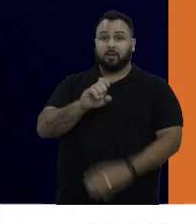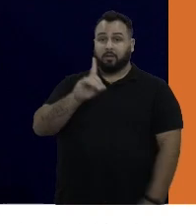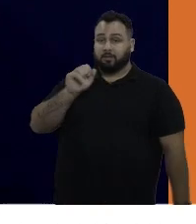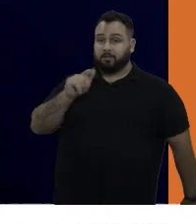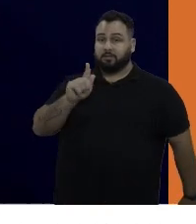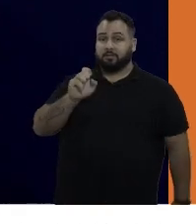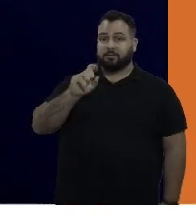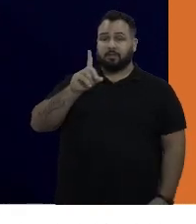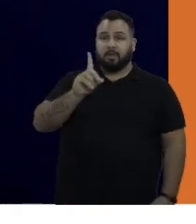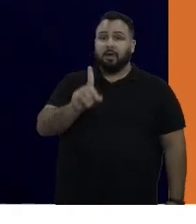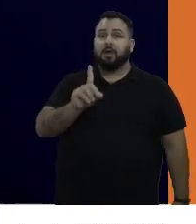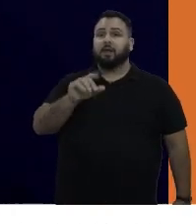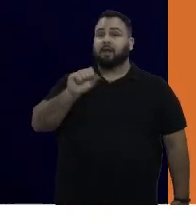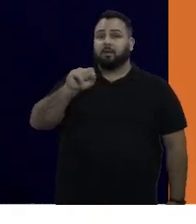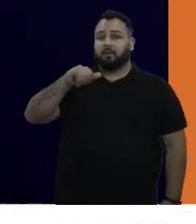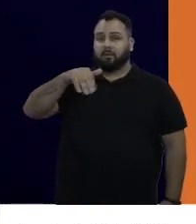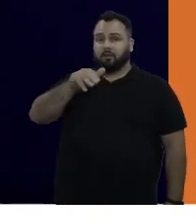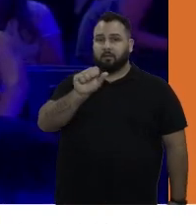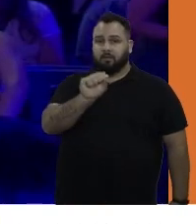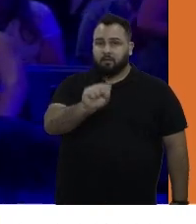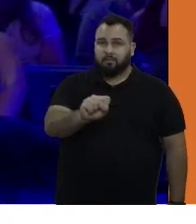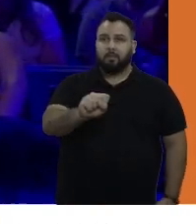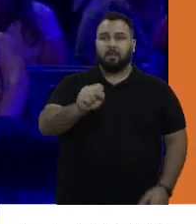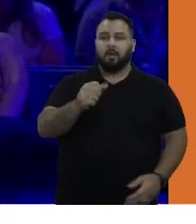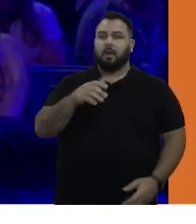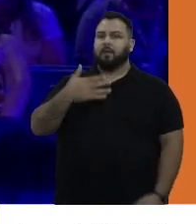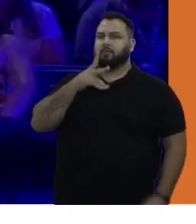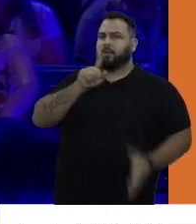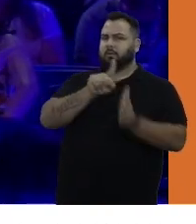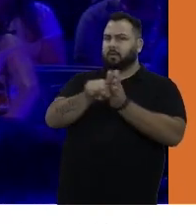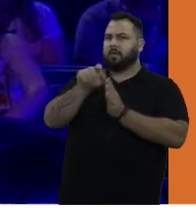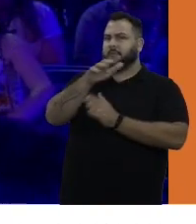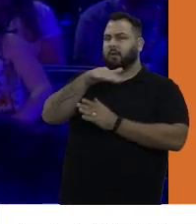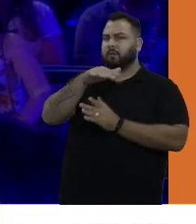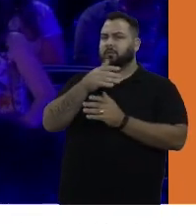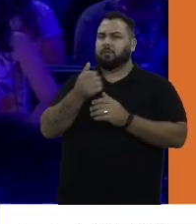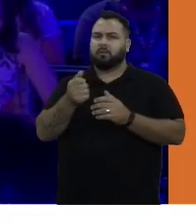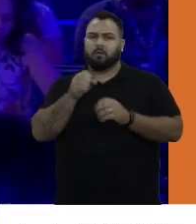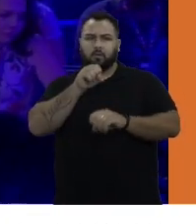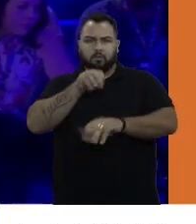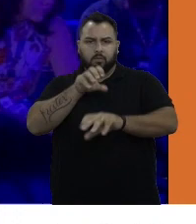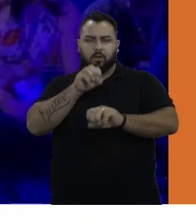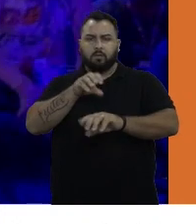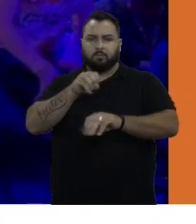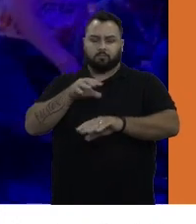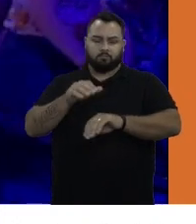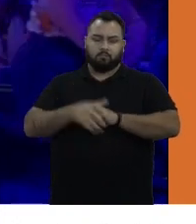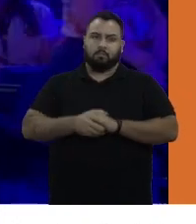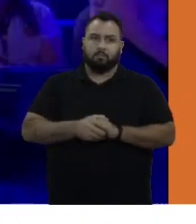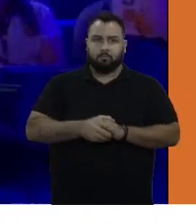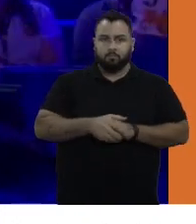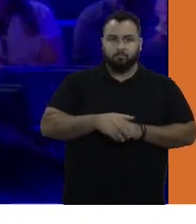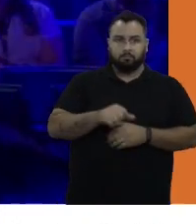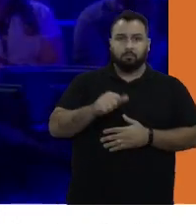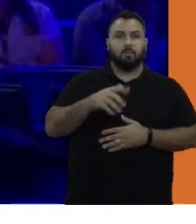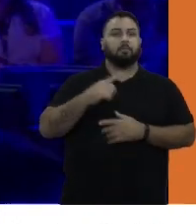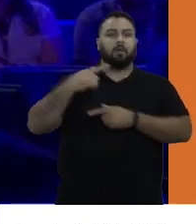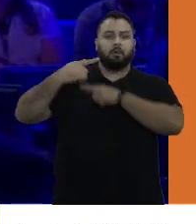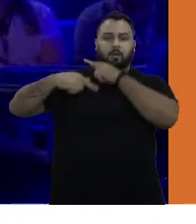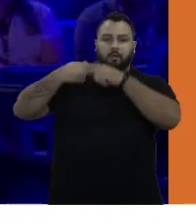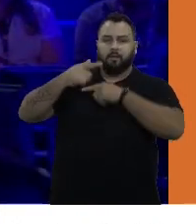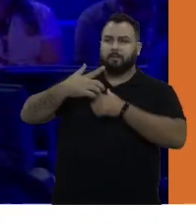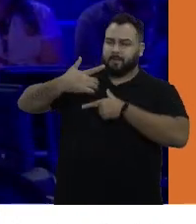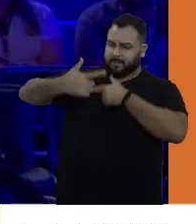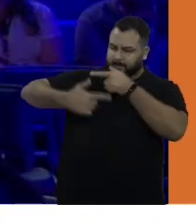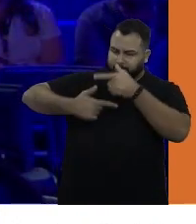Simas. A pergunta é baseada na parte de educação, né? Uhum. Que nós viemos de uma geração que você vem trabalhando,